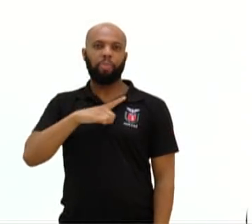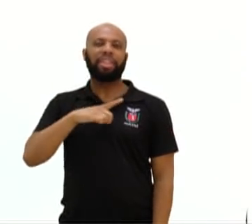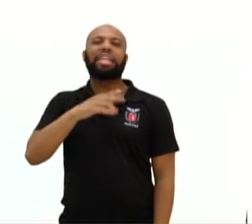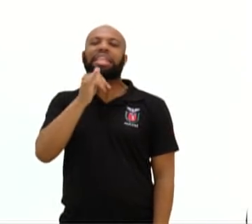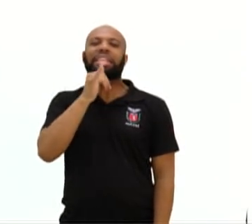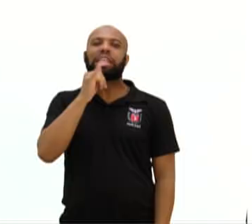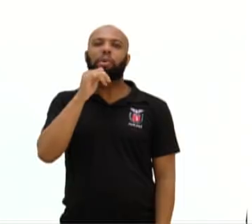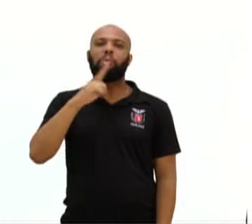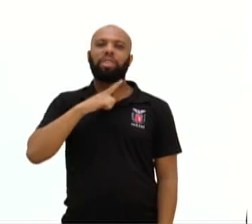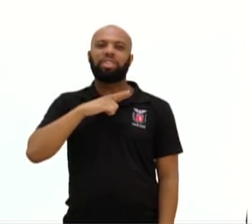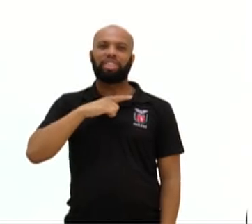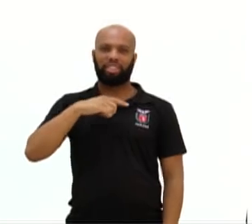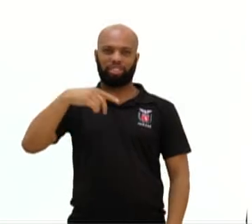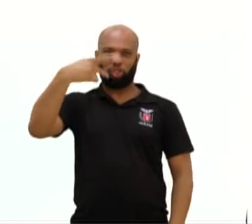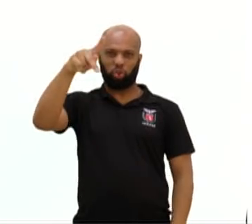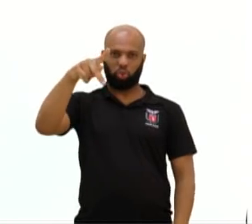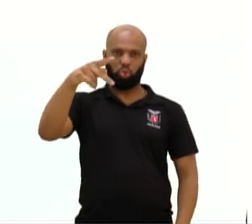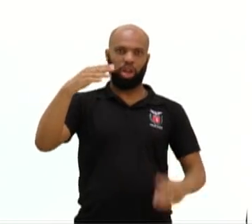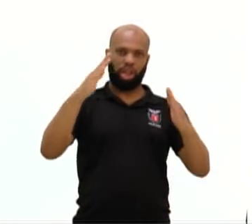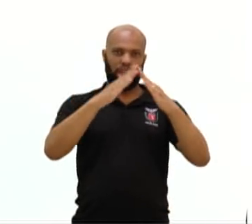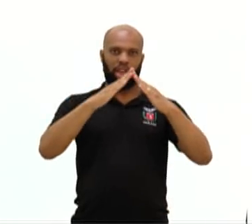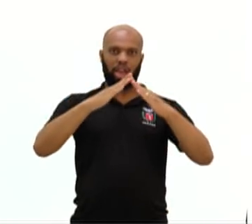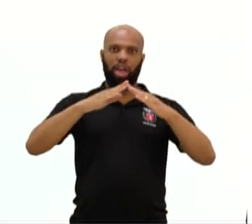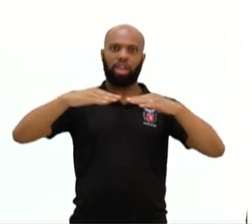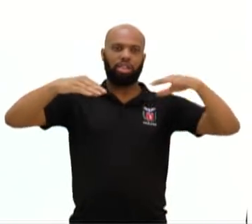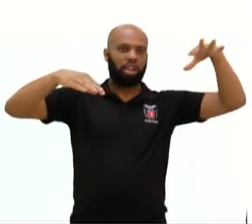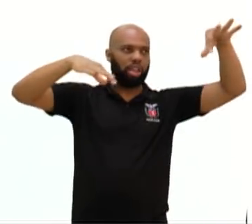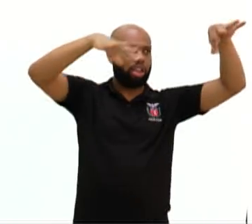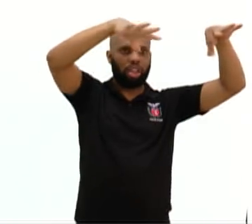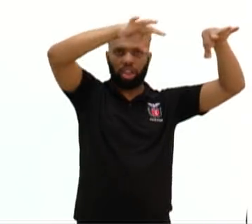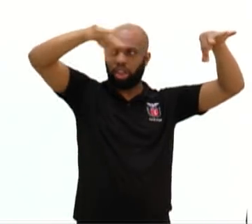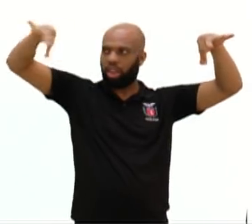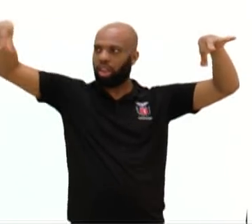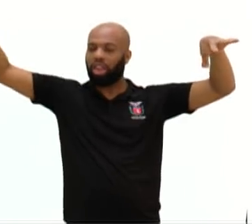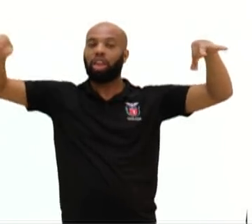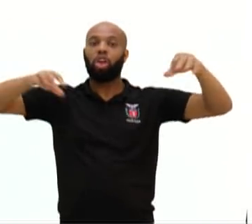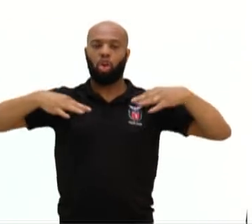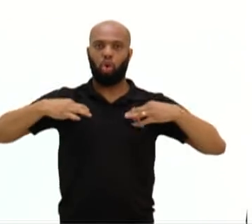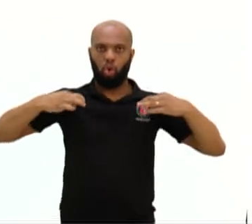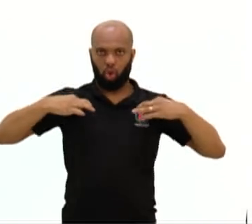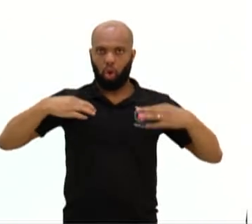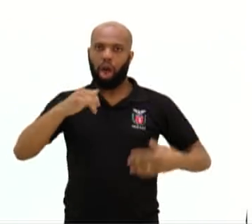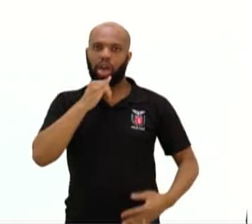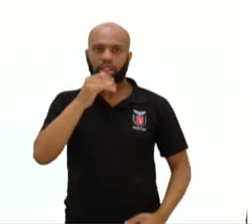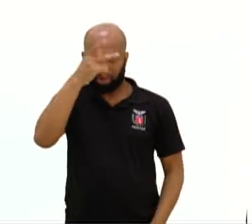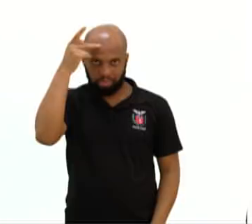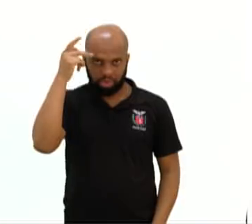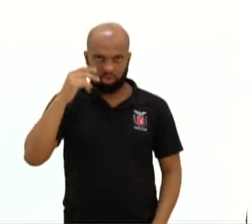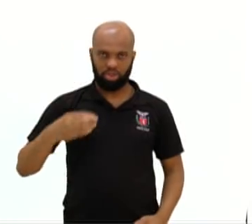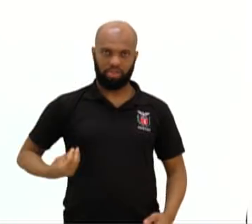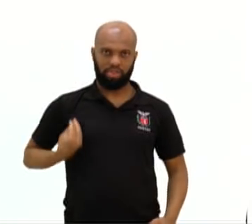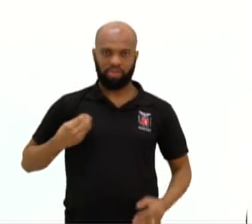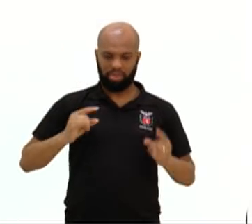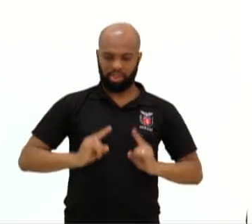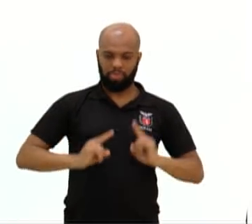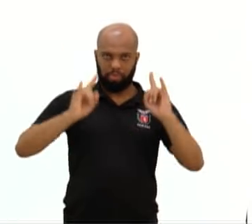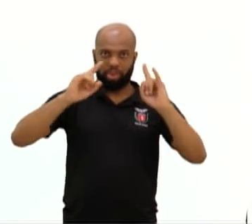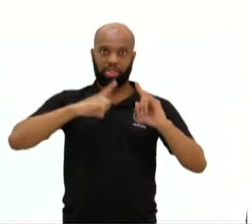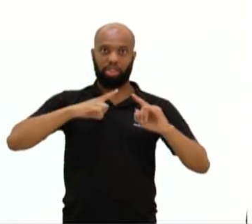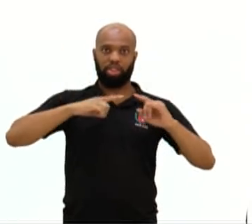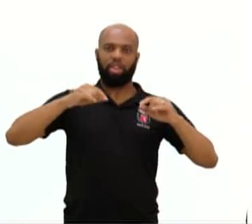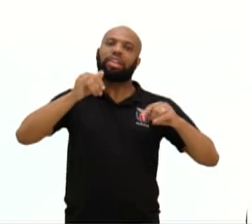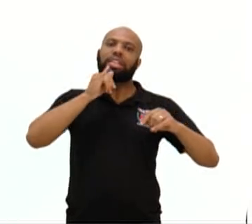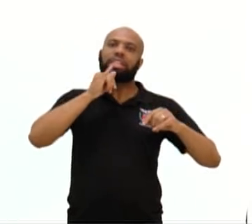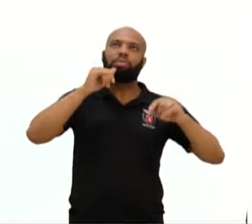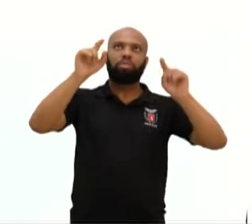no teto da sua área de serviço? Quem mora em apartamento normalmente não tem espaço para secar a roupa. Então, prende um